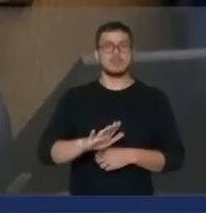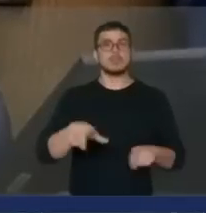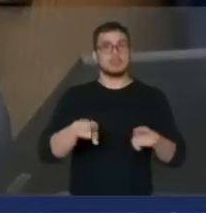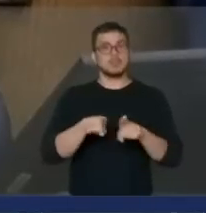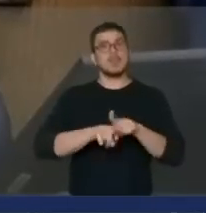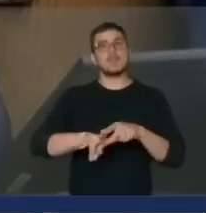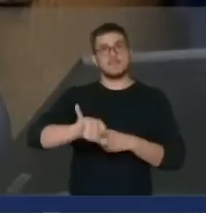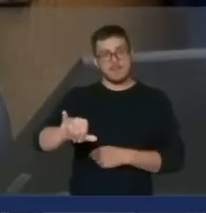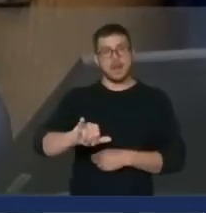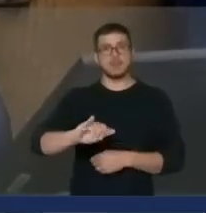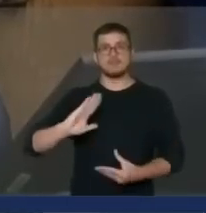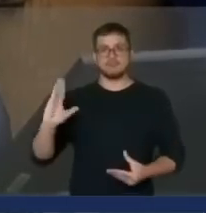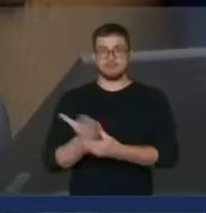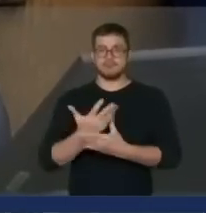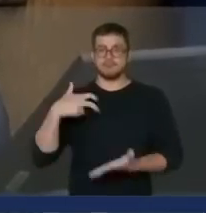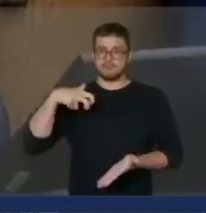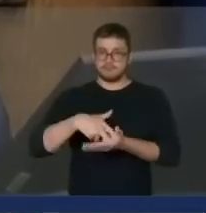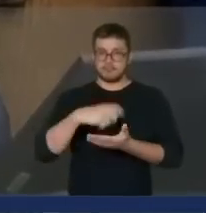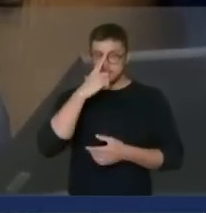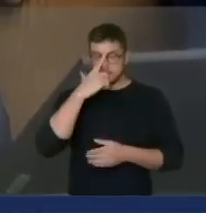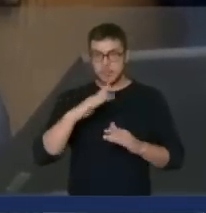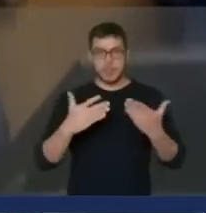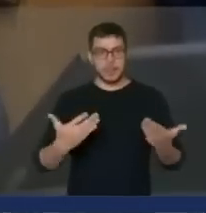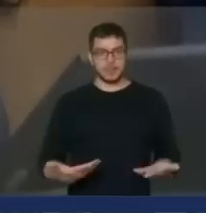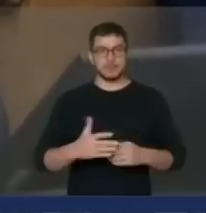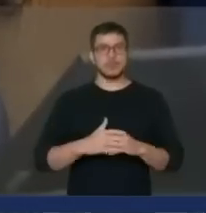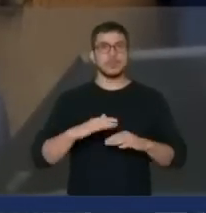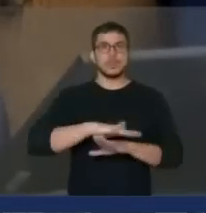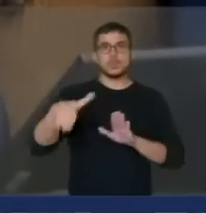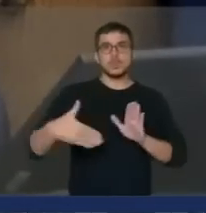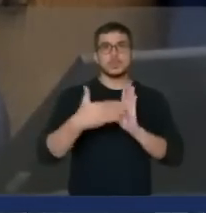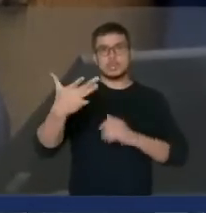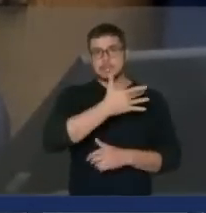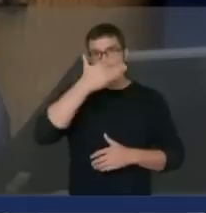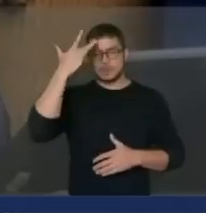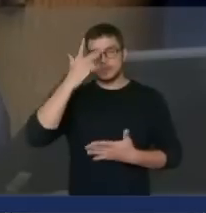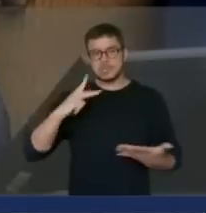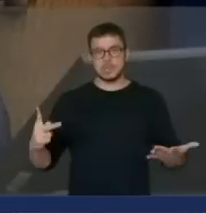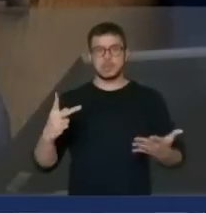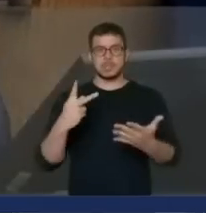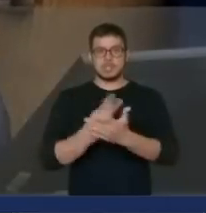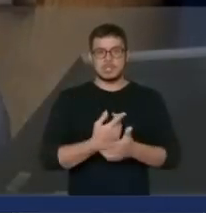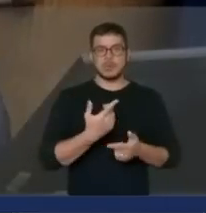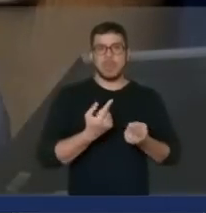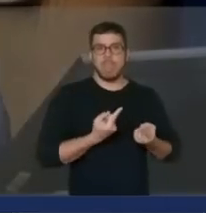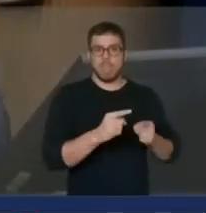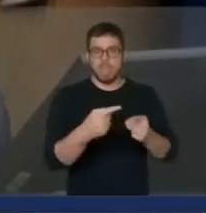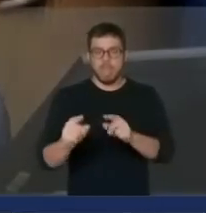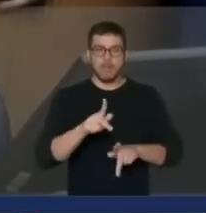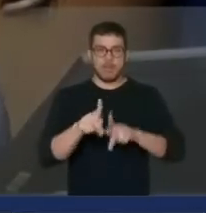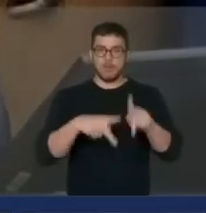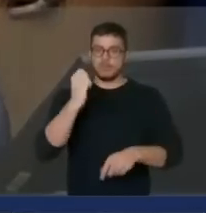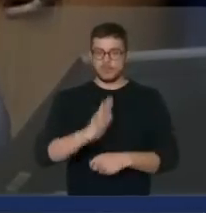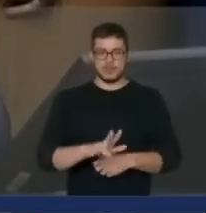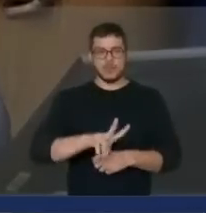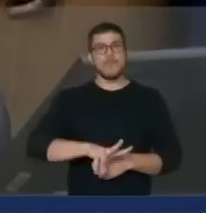que depredaram, vandalizaram e envergonharam o povo brasileiro, haverá sim o rigor da lei.